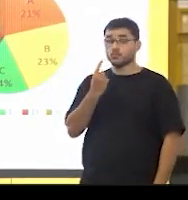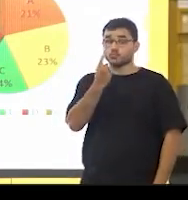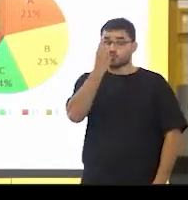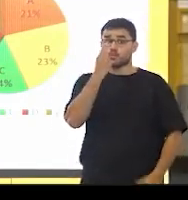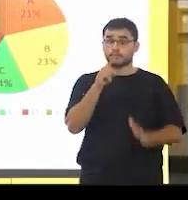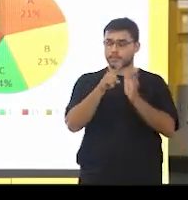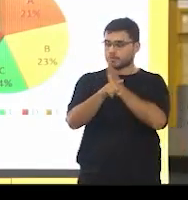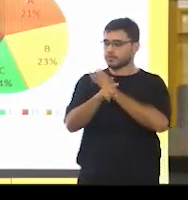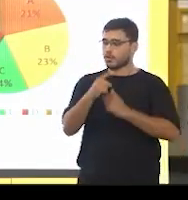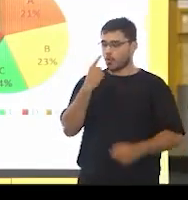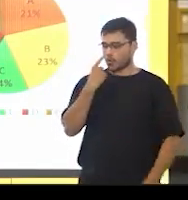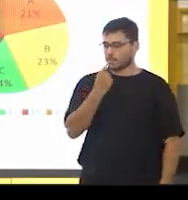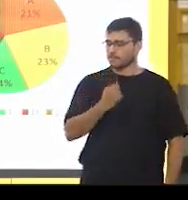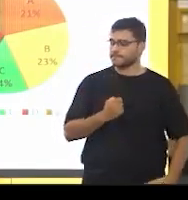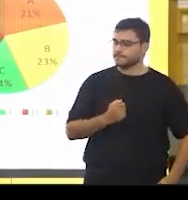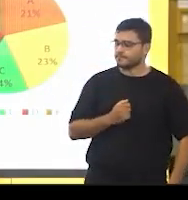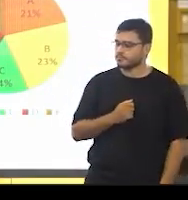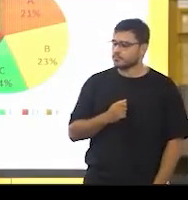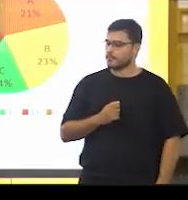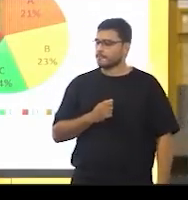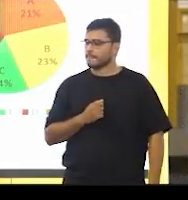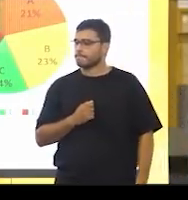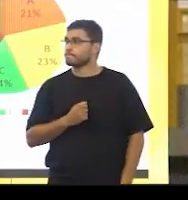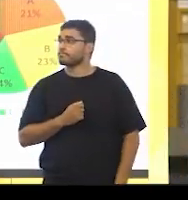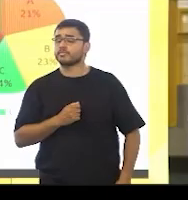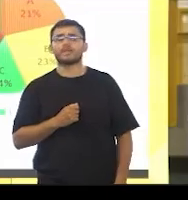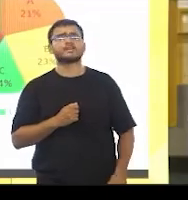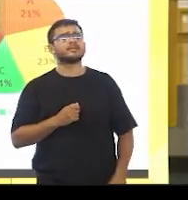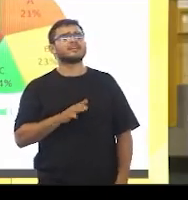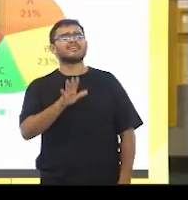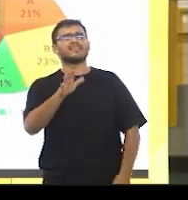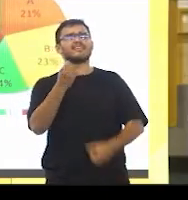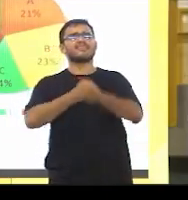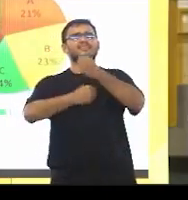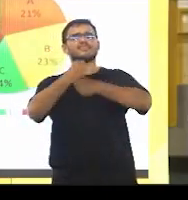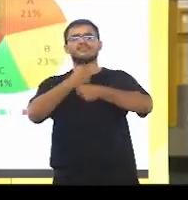resolver uma questão, olhe para mim. Marden, ano passado,